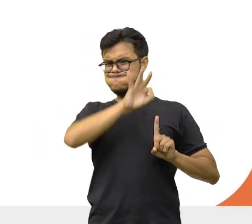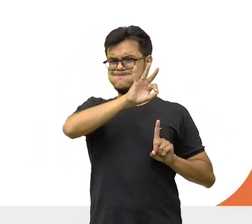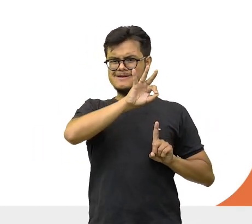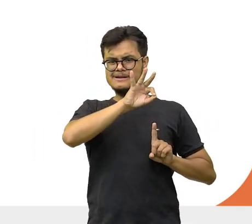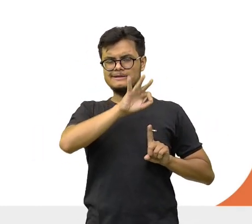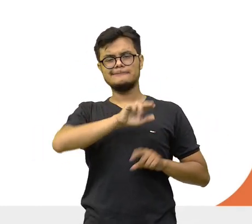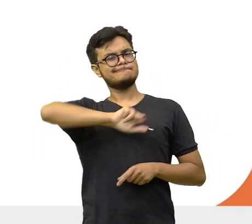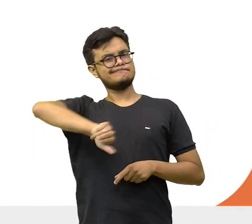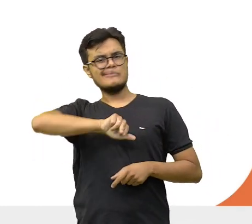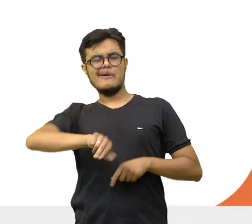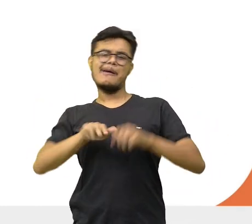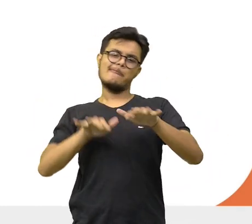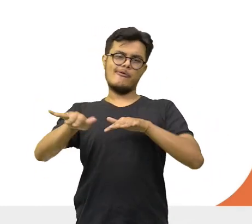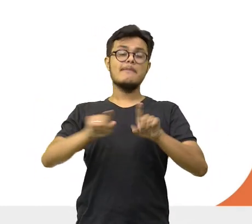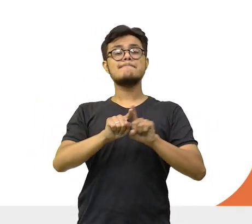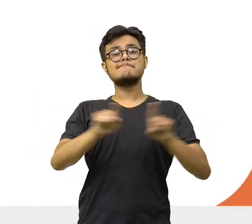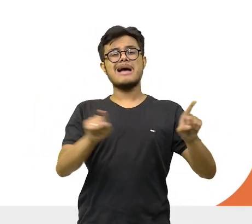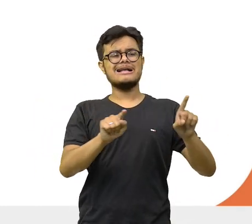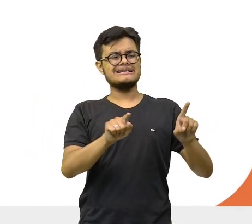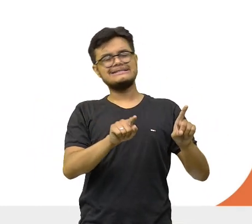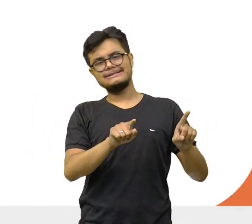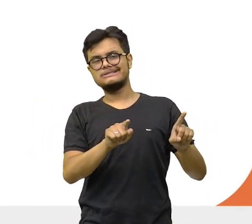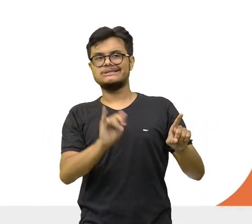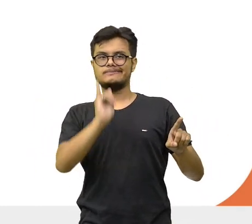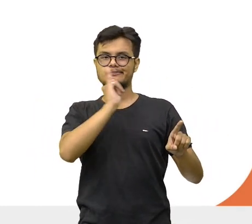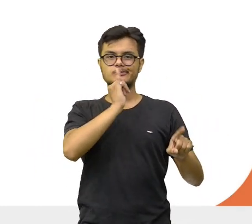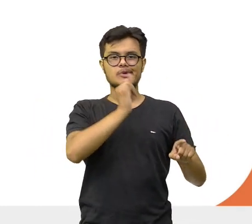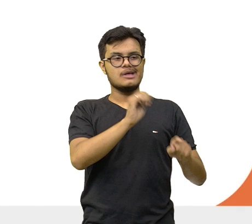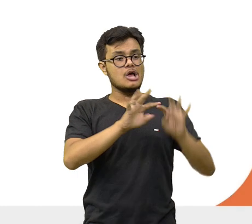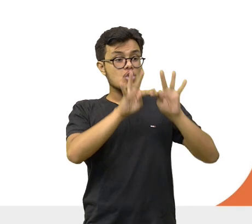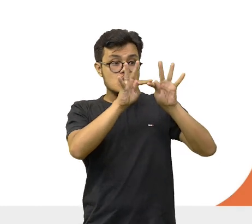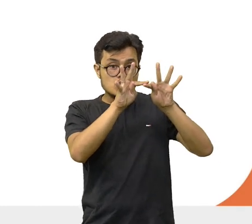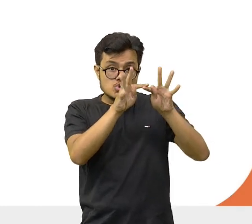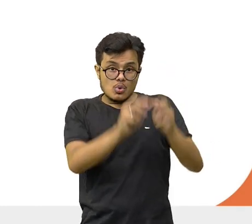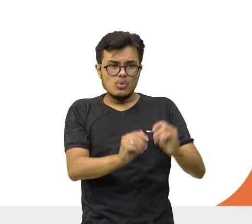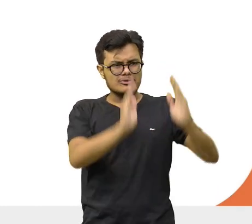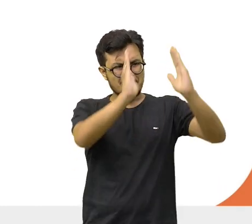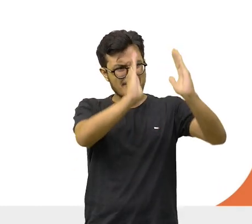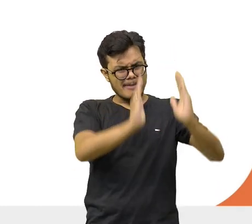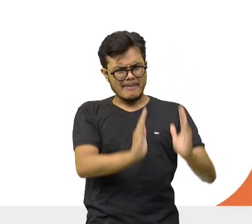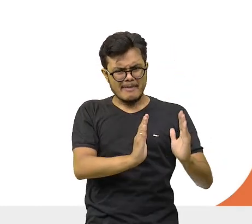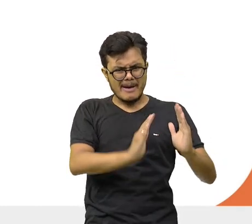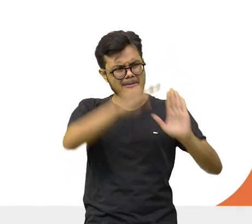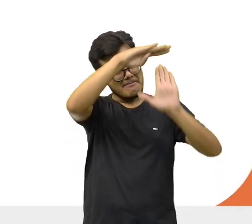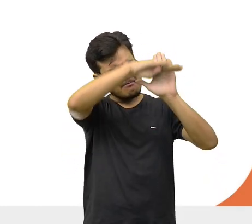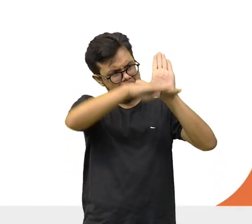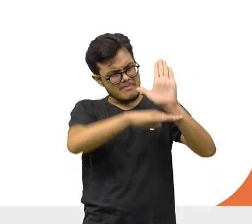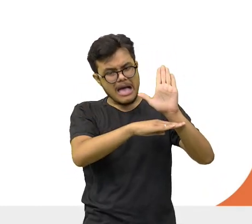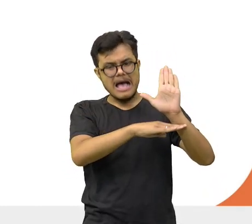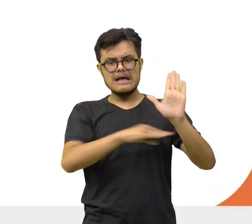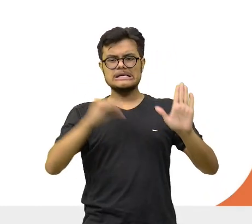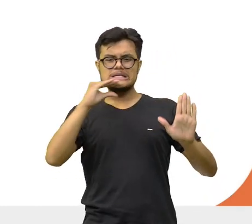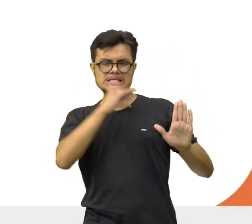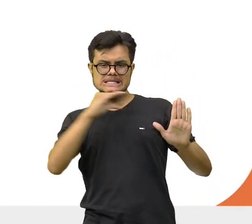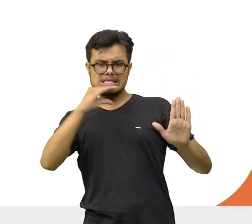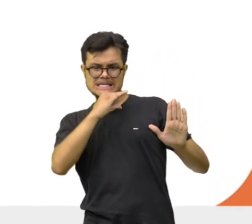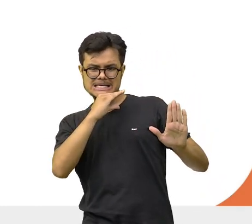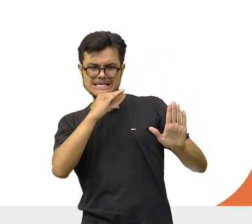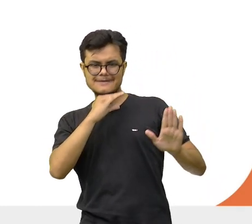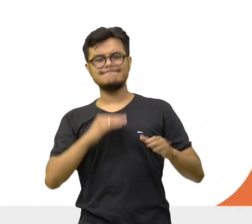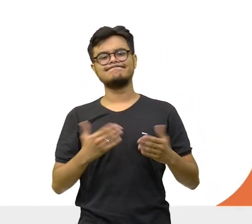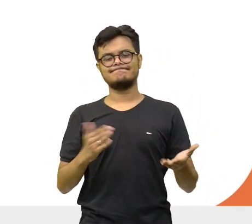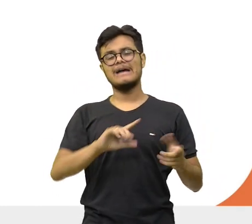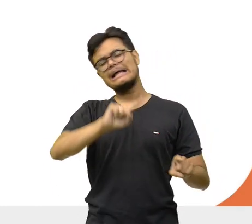sendo convertida em movimento, está aquecendo o sistema. E, aquecendo o sistema, parte é levada para